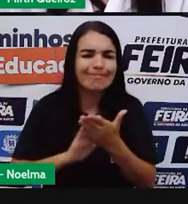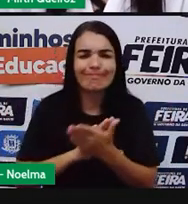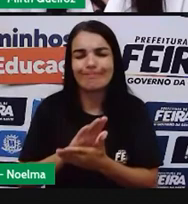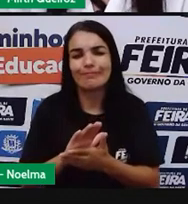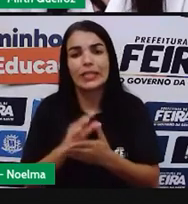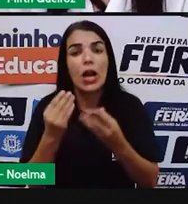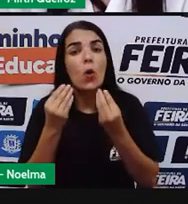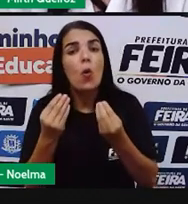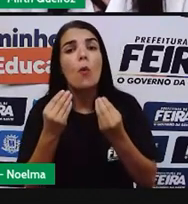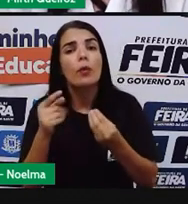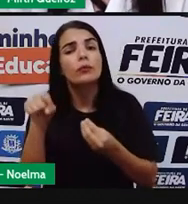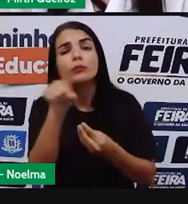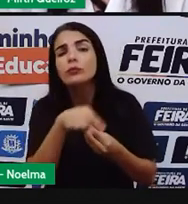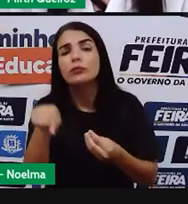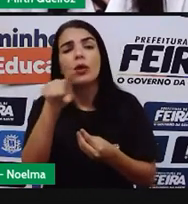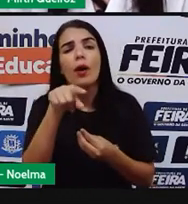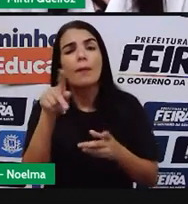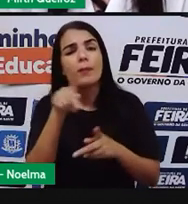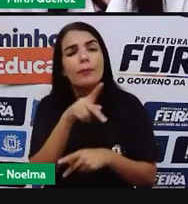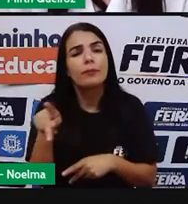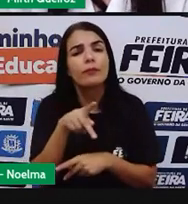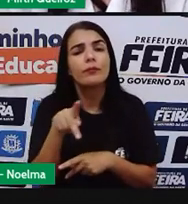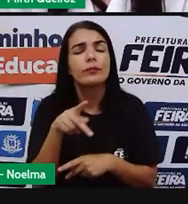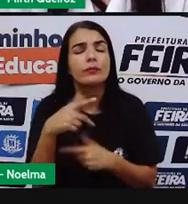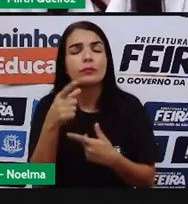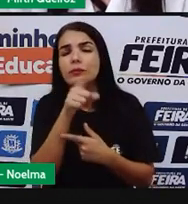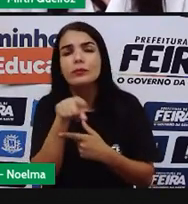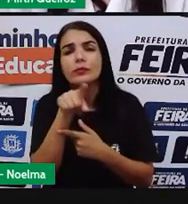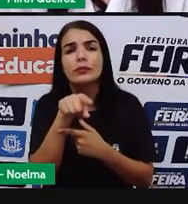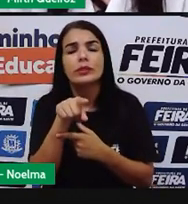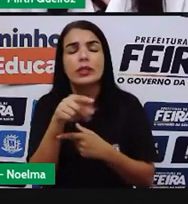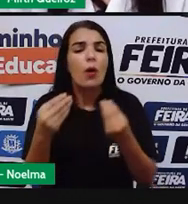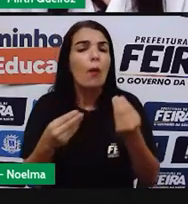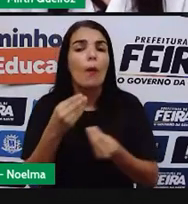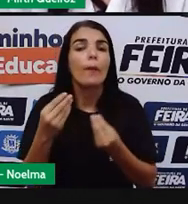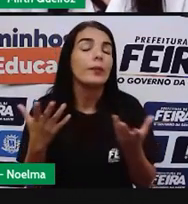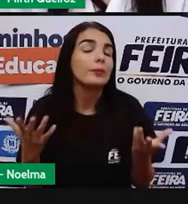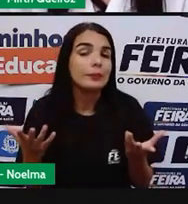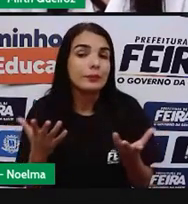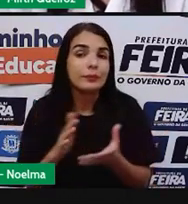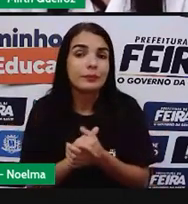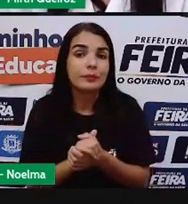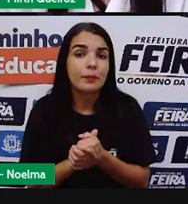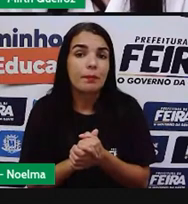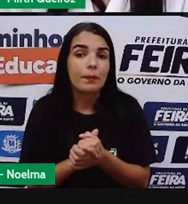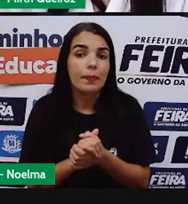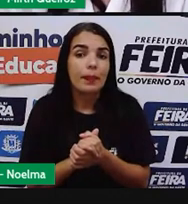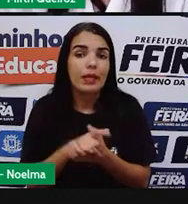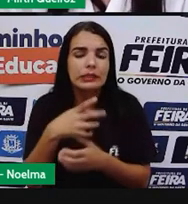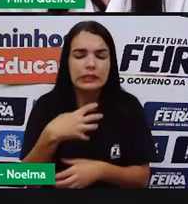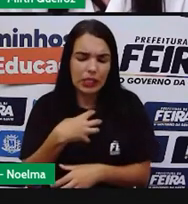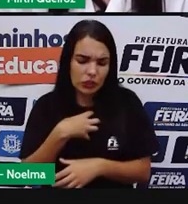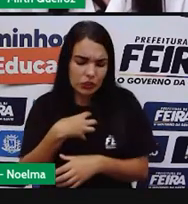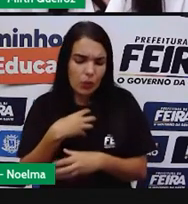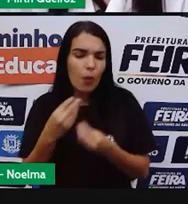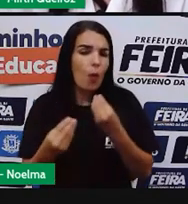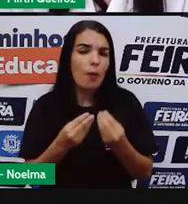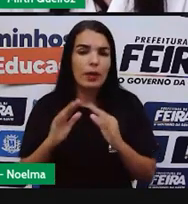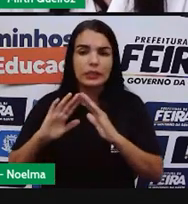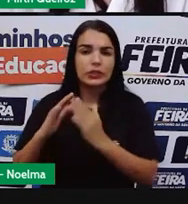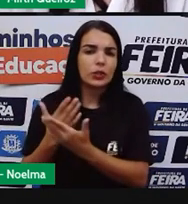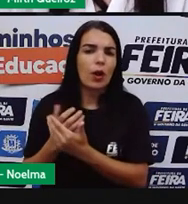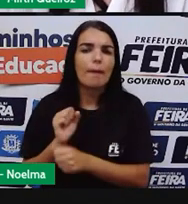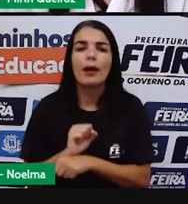aí este momento, né? Desse momento que a escola parou, como vocês se sentiram em relação a